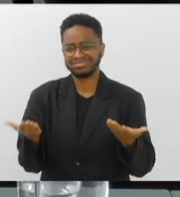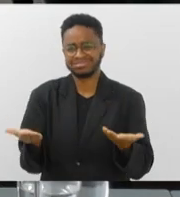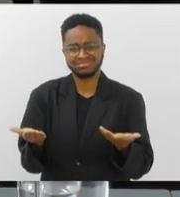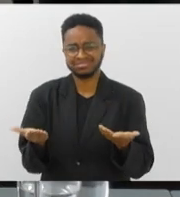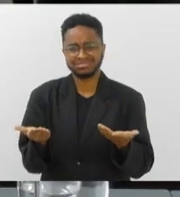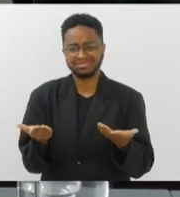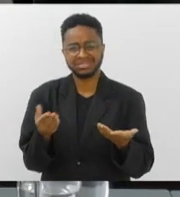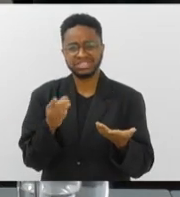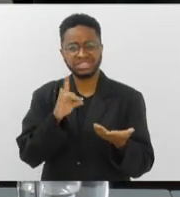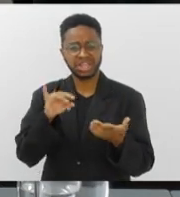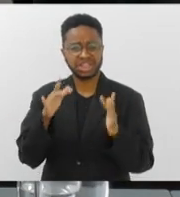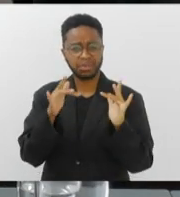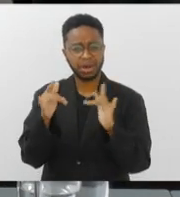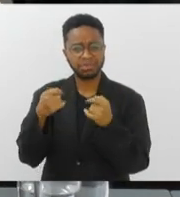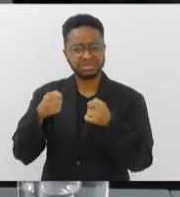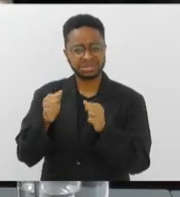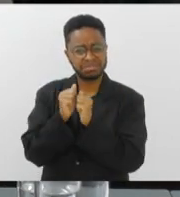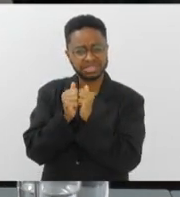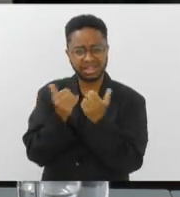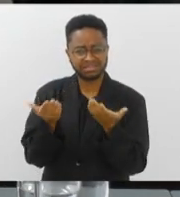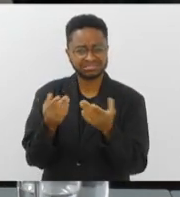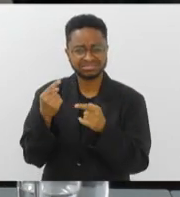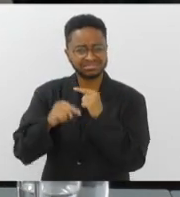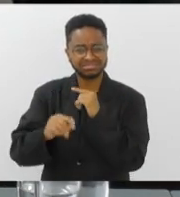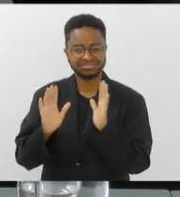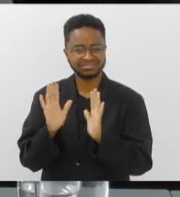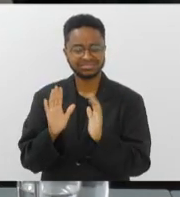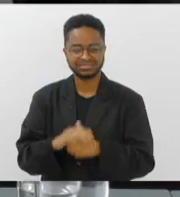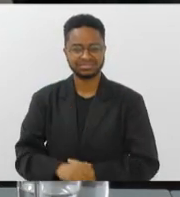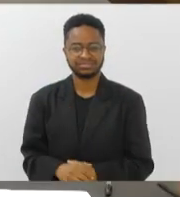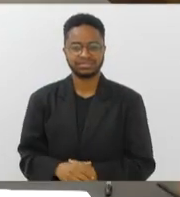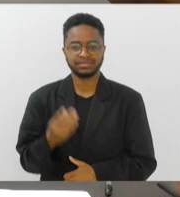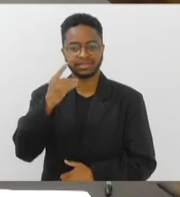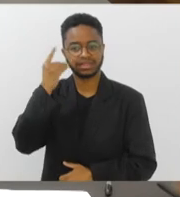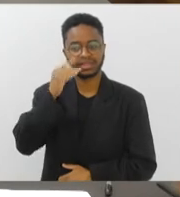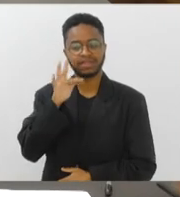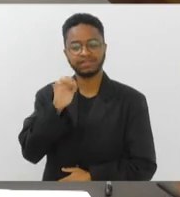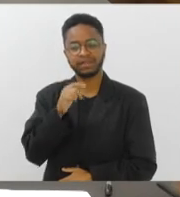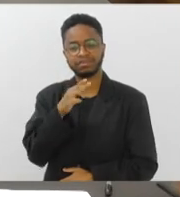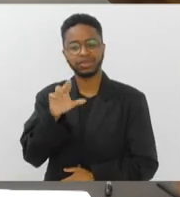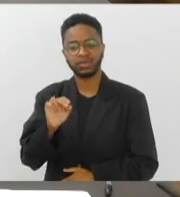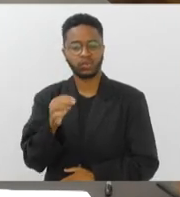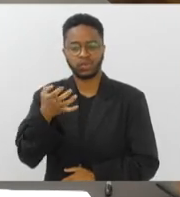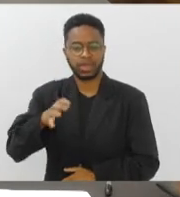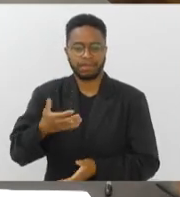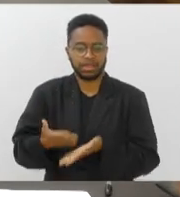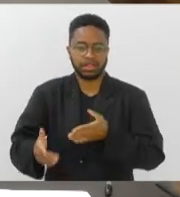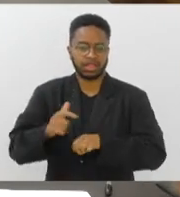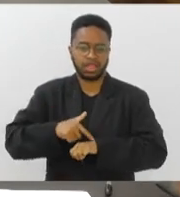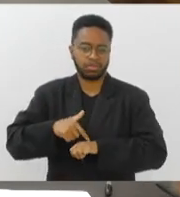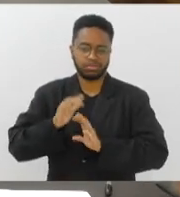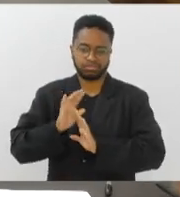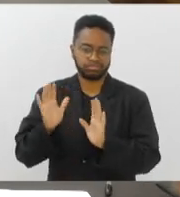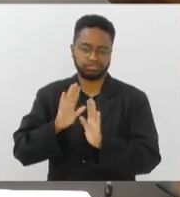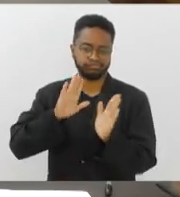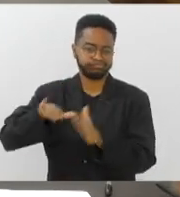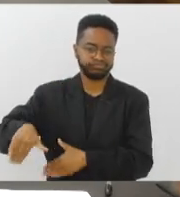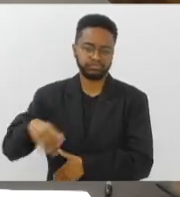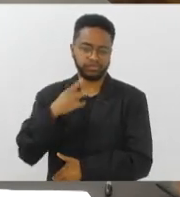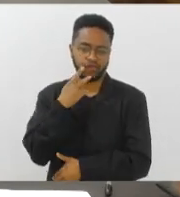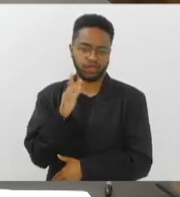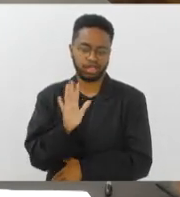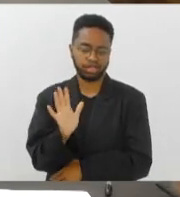dia do namorado, tem que se beijar, enfim... O deputado Filipinho Raves, como peladeiro, não quer perder pô, tempo nenhum, com fazer essa salamalex.